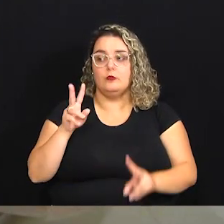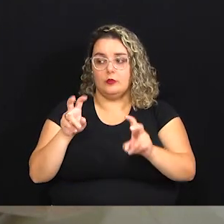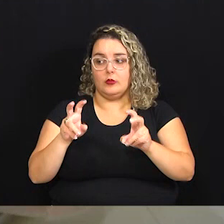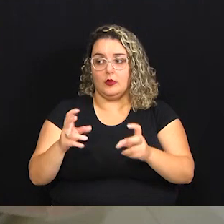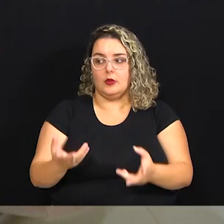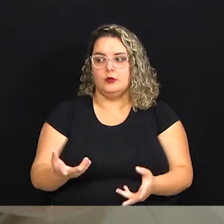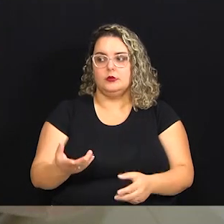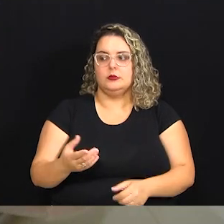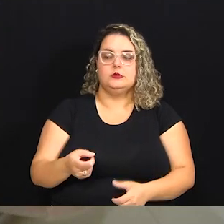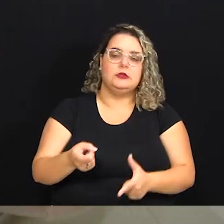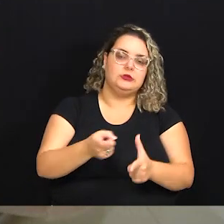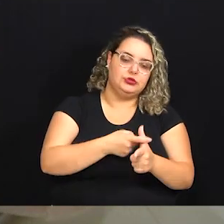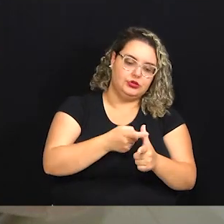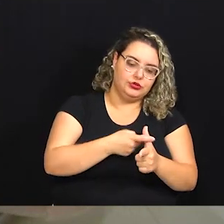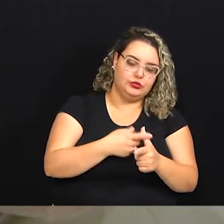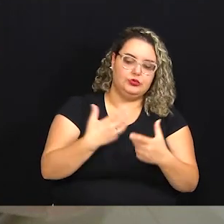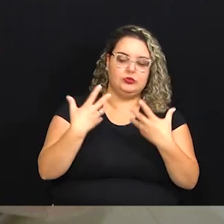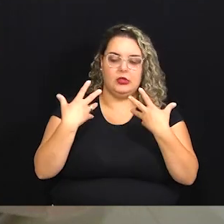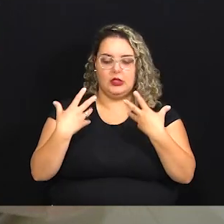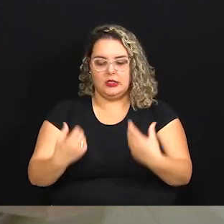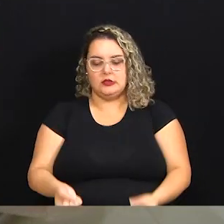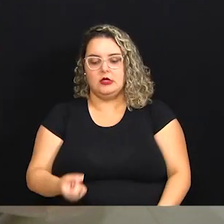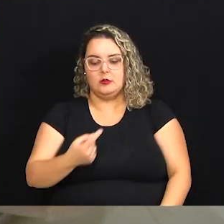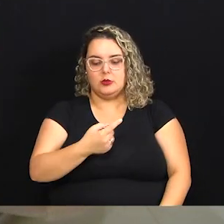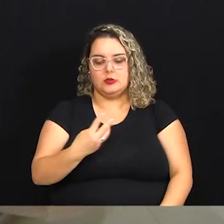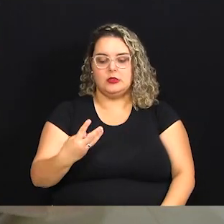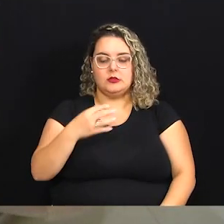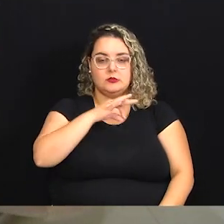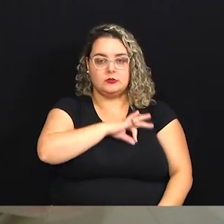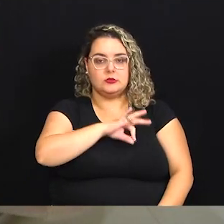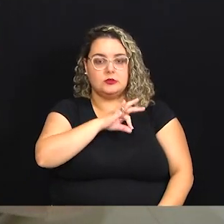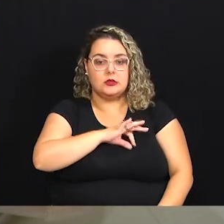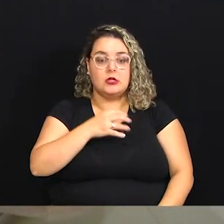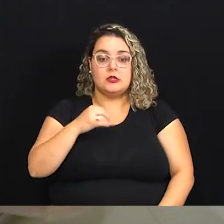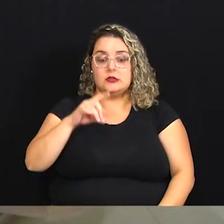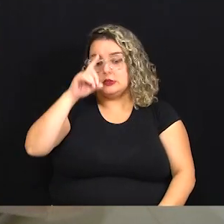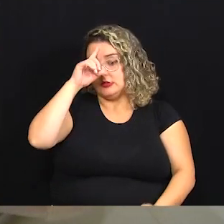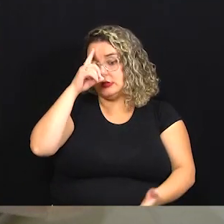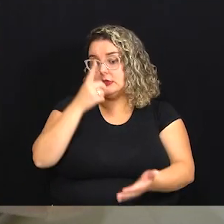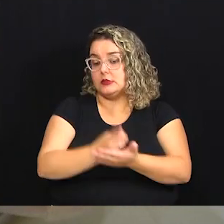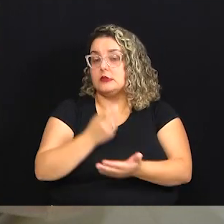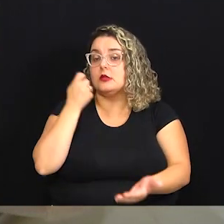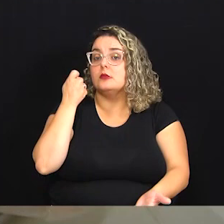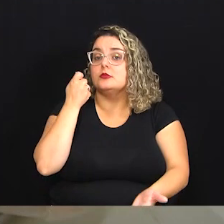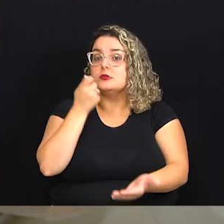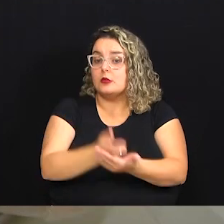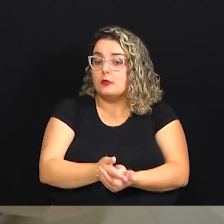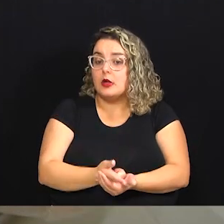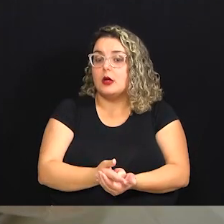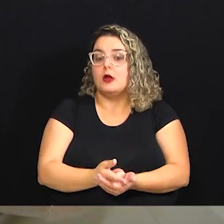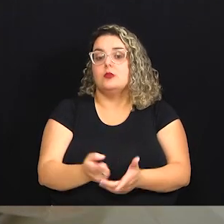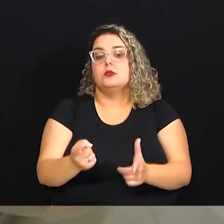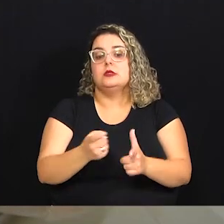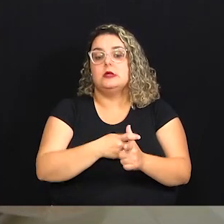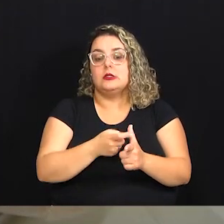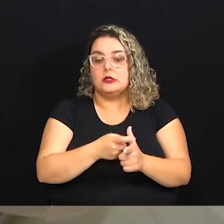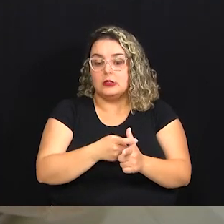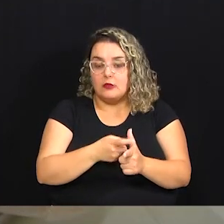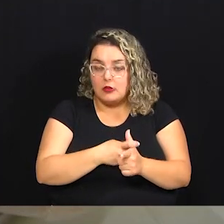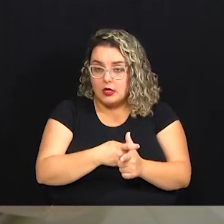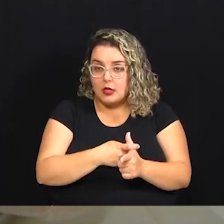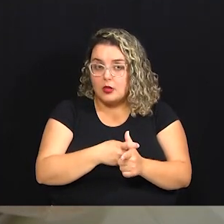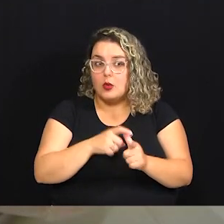essa questão das dívidas que a pessoa recebe, esse 13º, se ela toma essa decisão de pagar o que está devendo